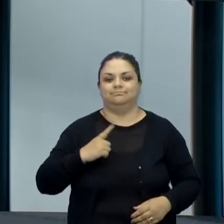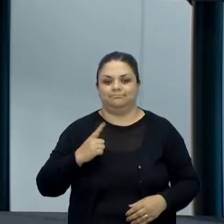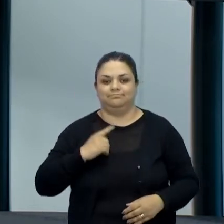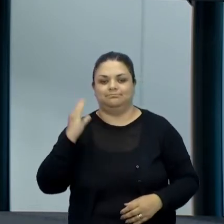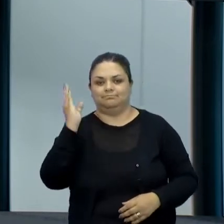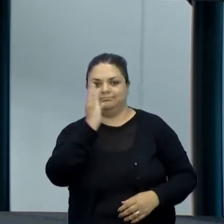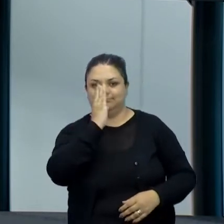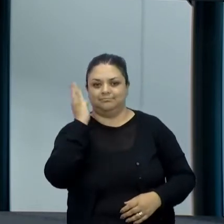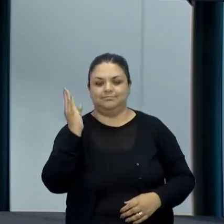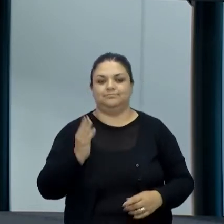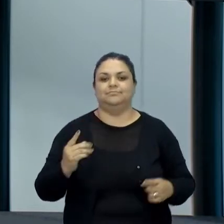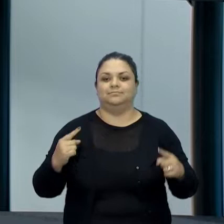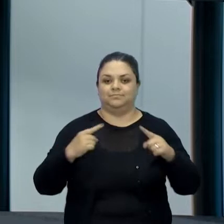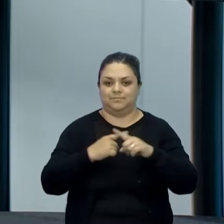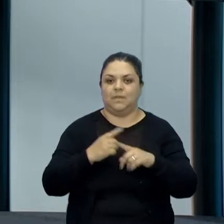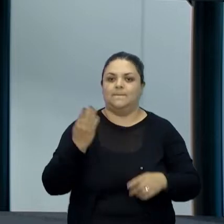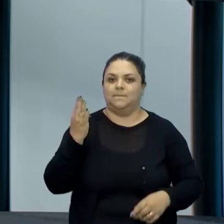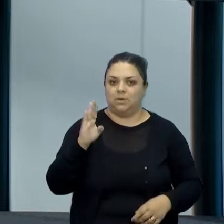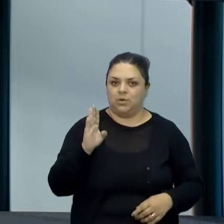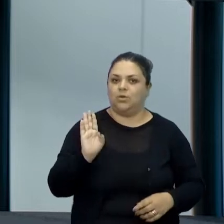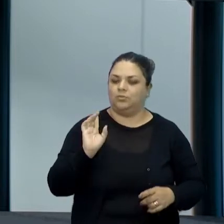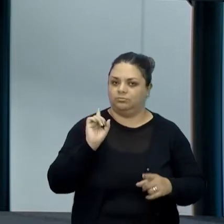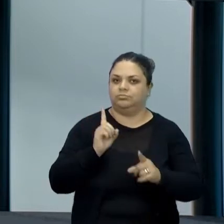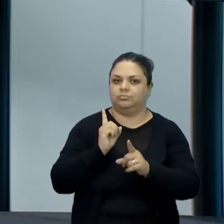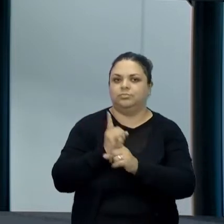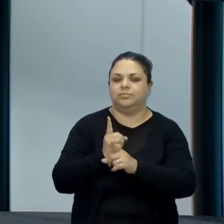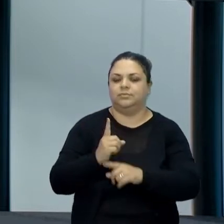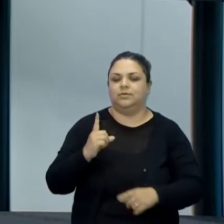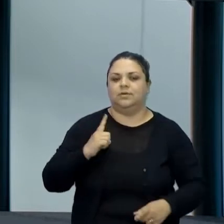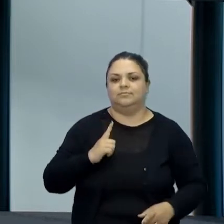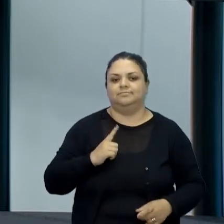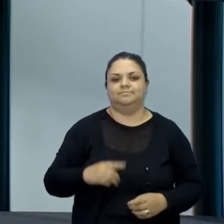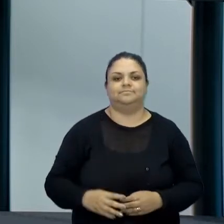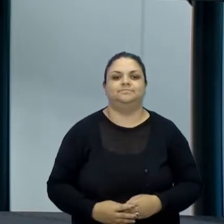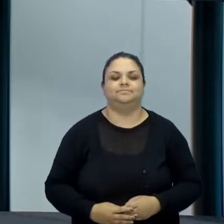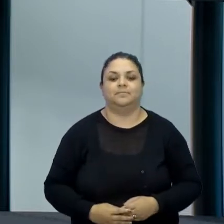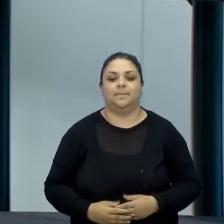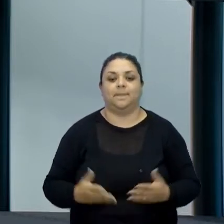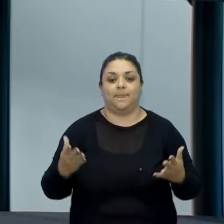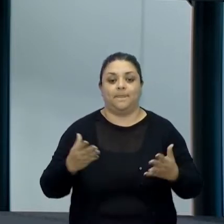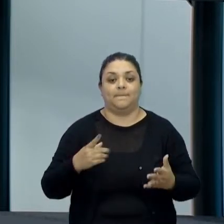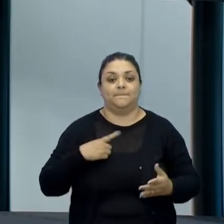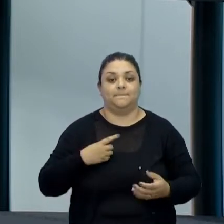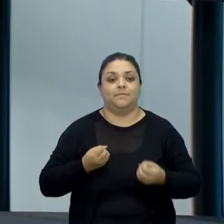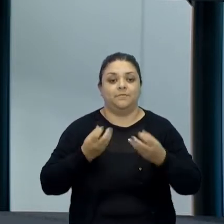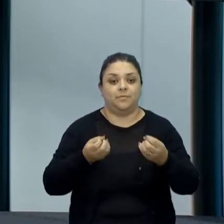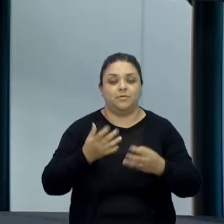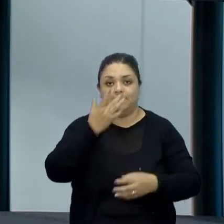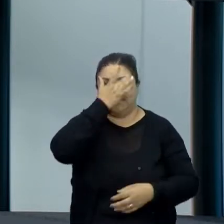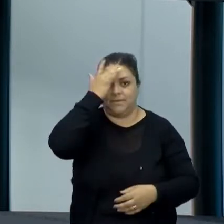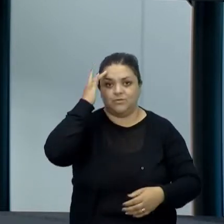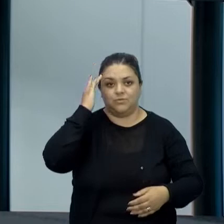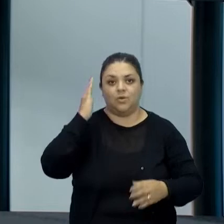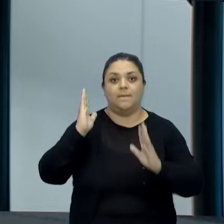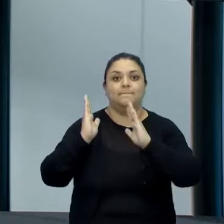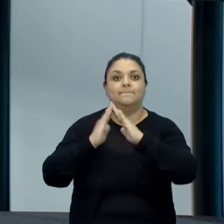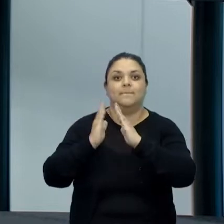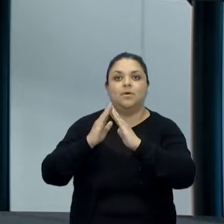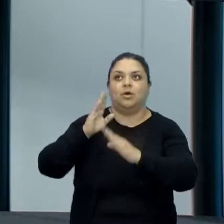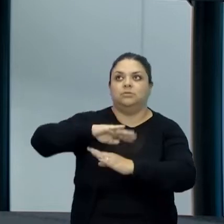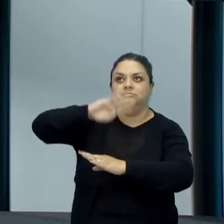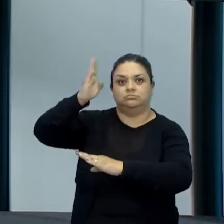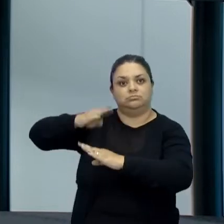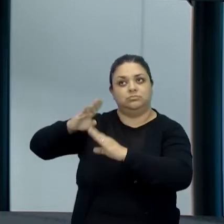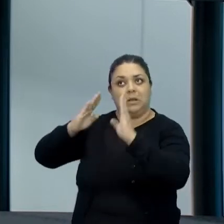fenômeno biológico, tá certo? E aí a gente vai trazer algumas informações aí sobre pessoas que moram em regiões muito